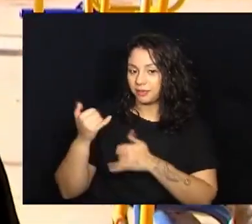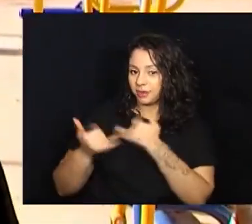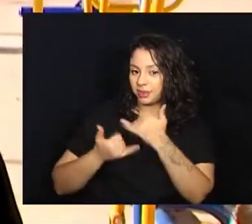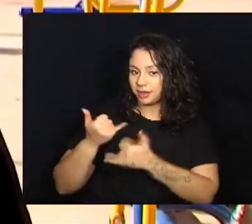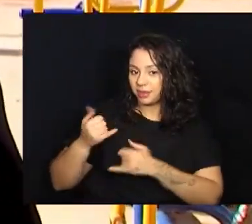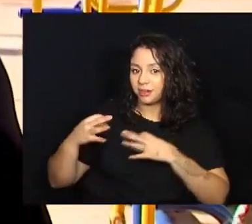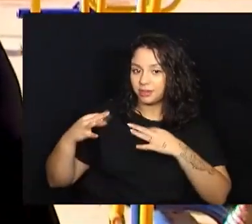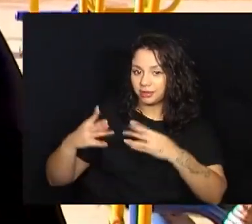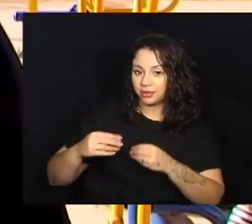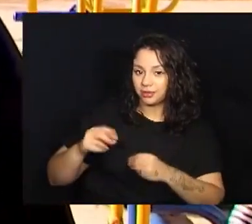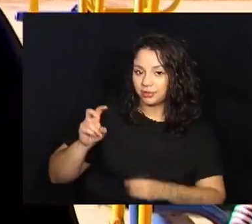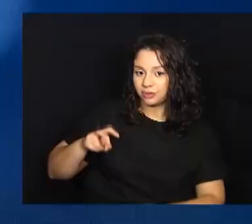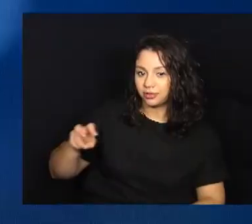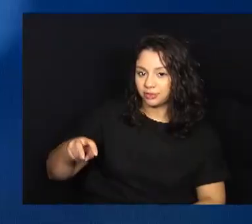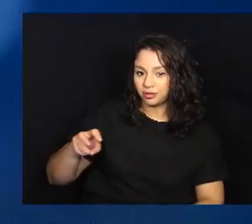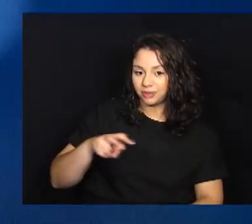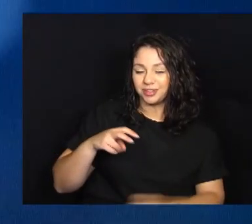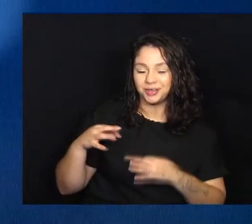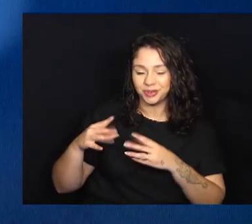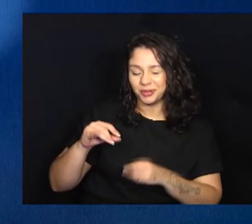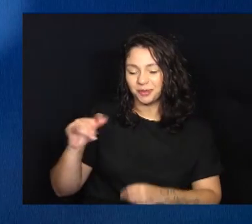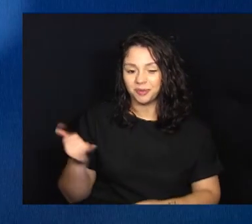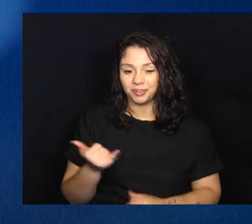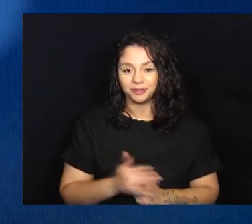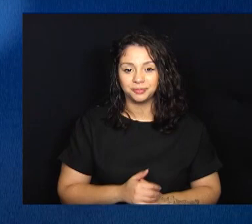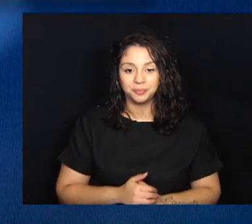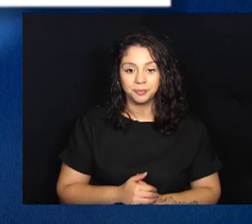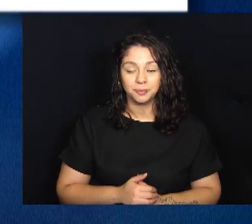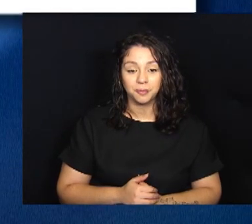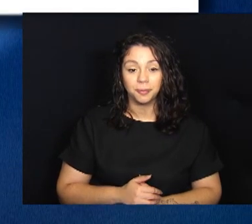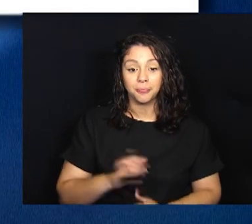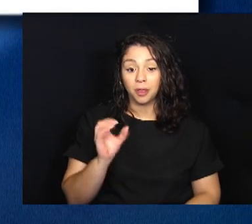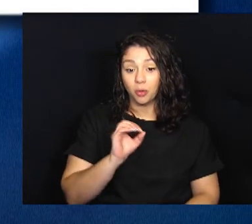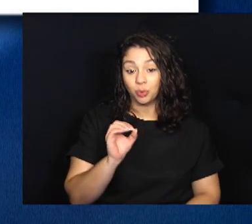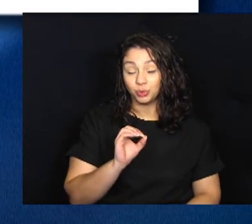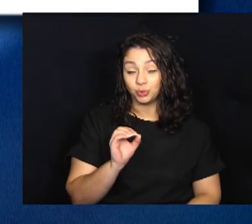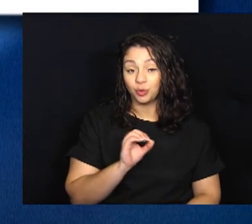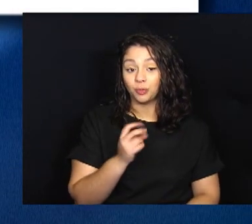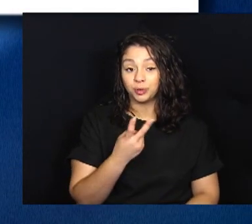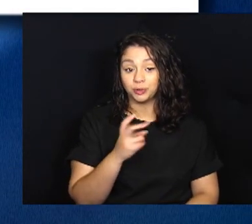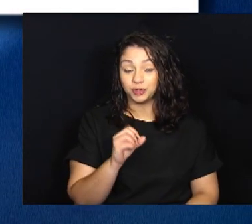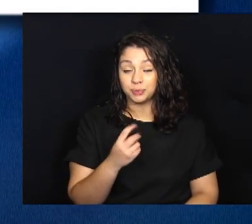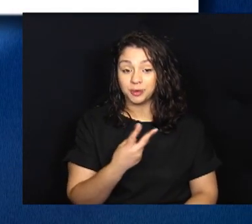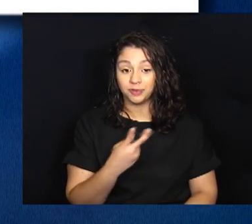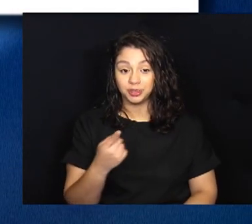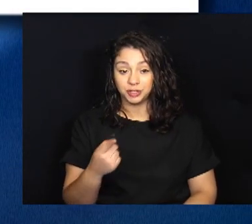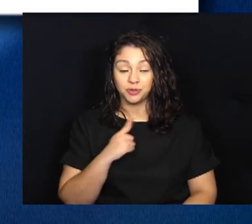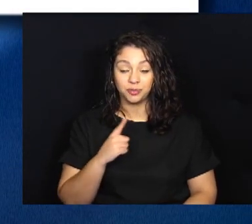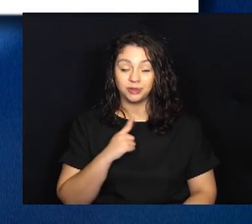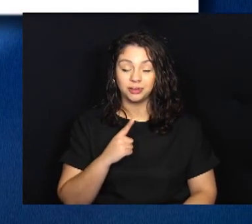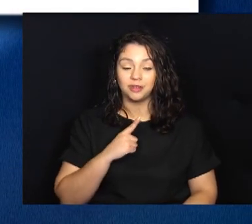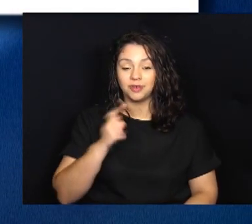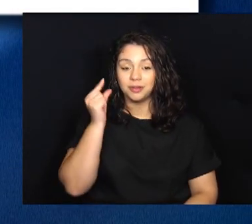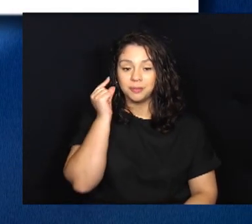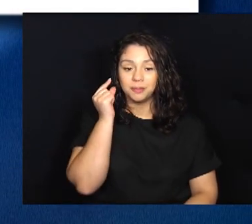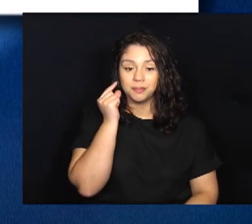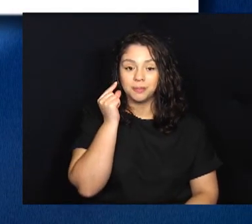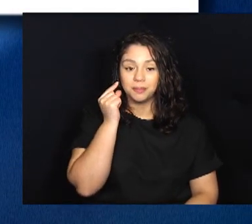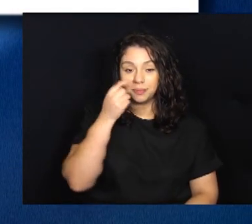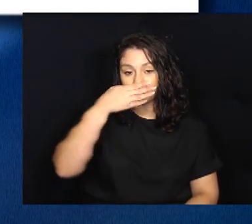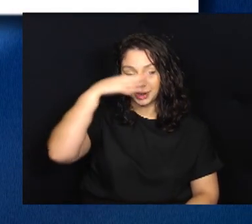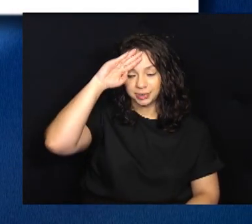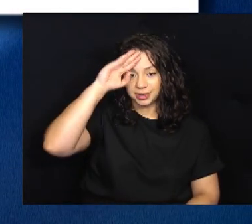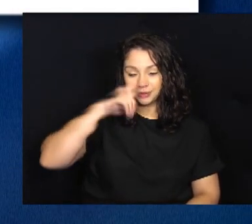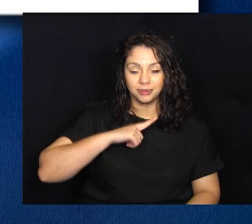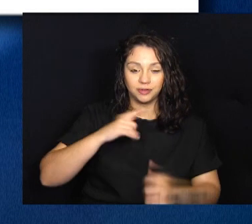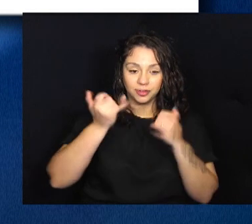a caminhada, tudo. Em outubro de 2021, o vereador Marcelo da Farmácia pediu informações sobre